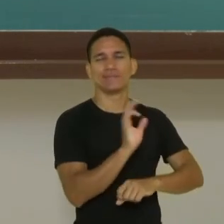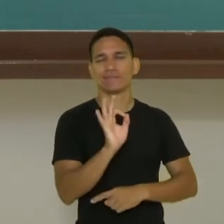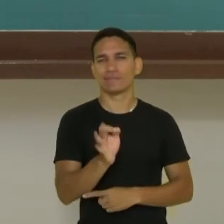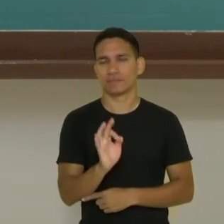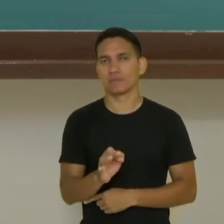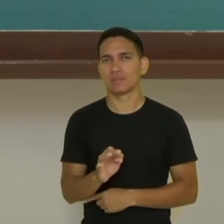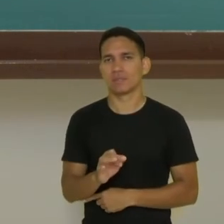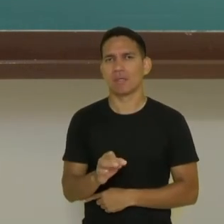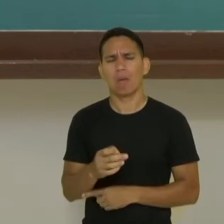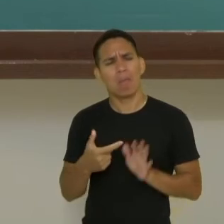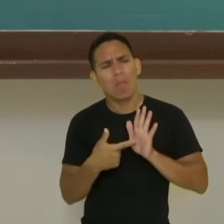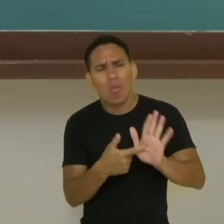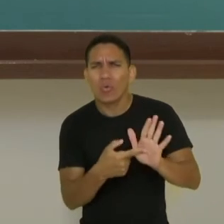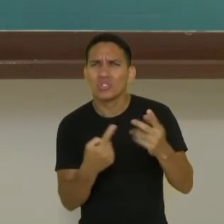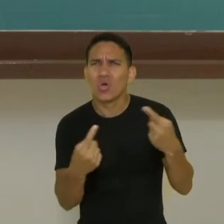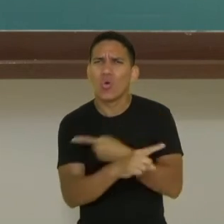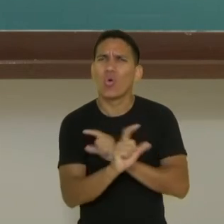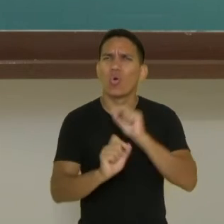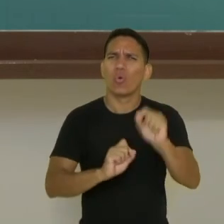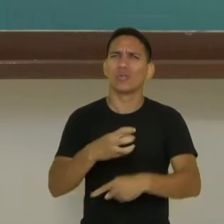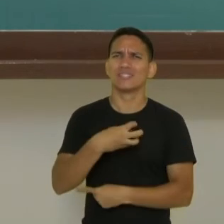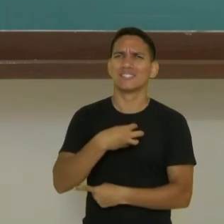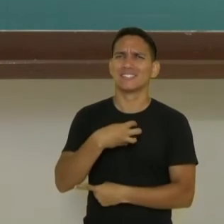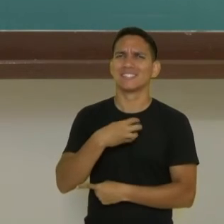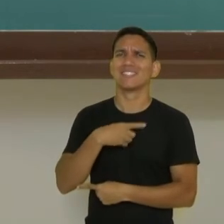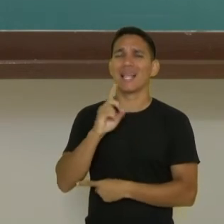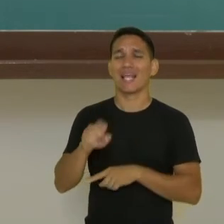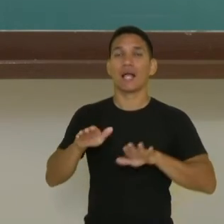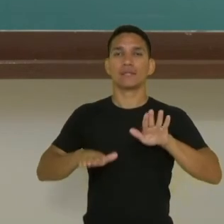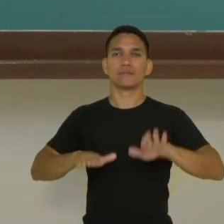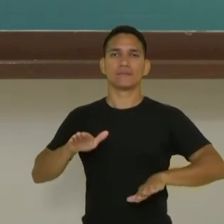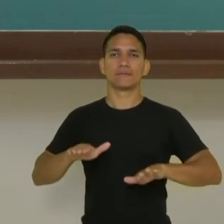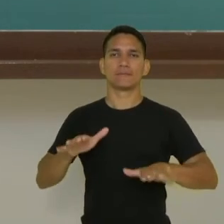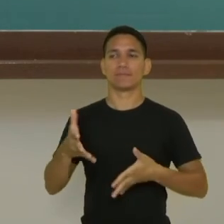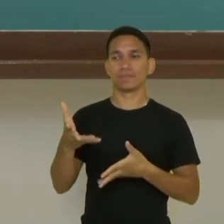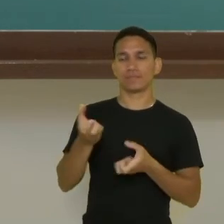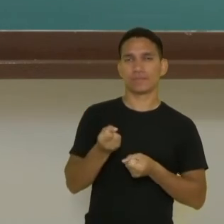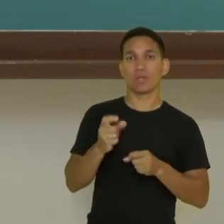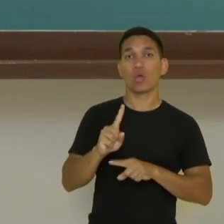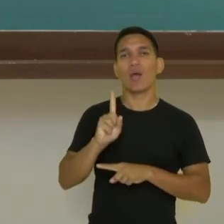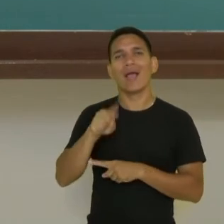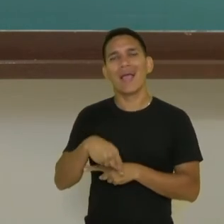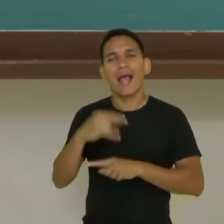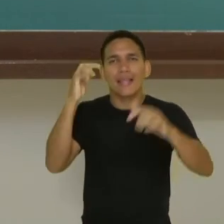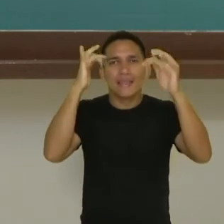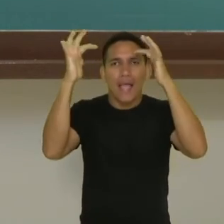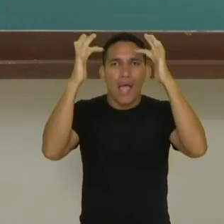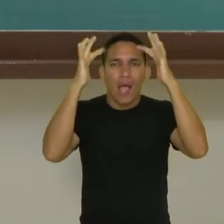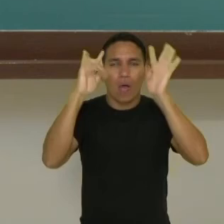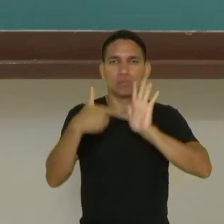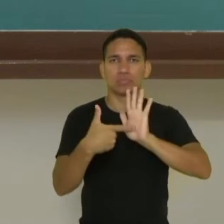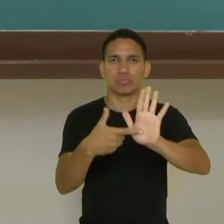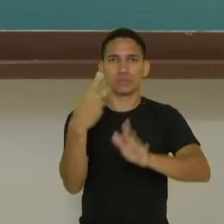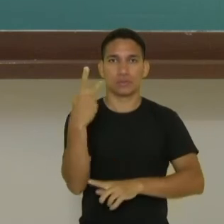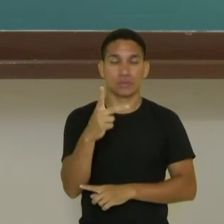o pensamento contrário, você já chega no relativismo. Então, você teorizar, né,